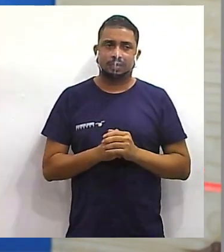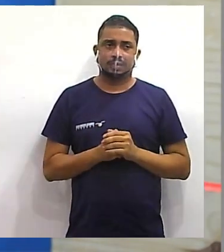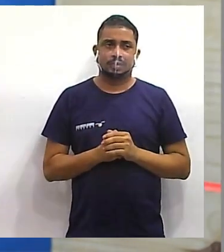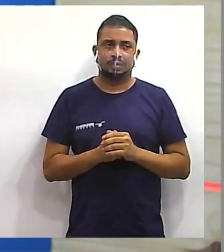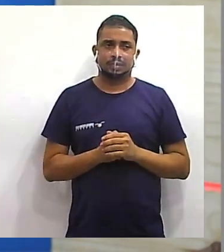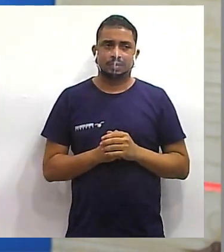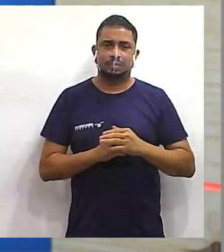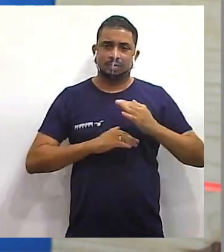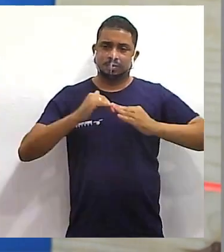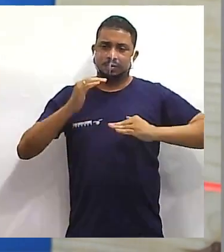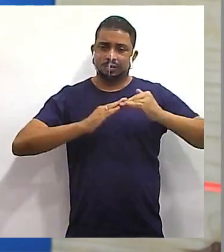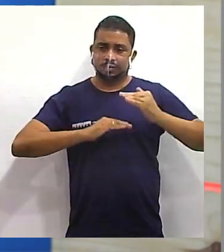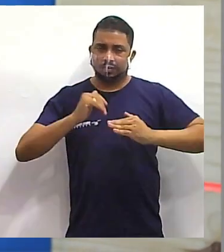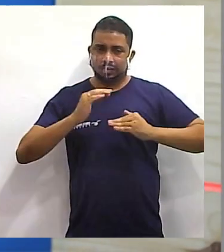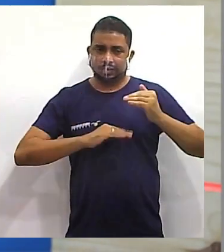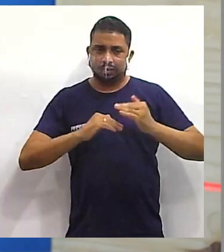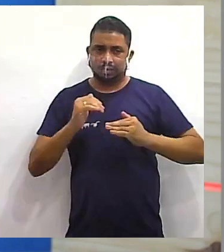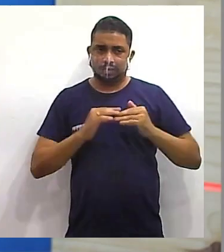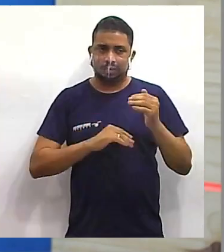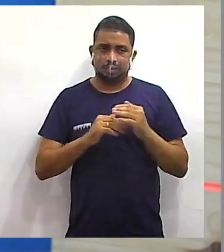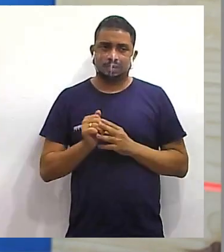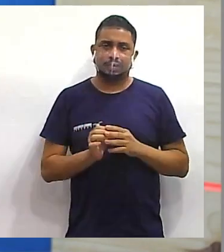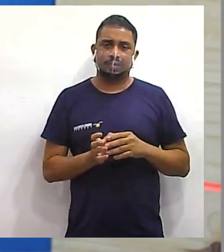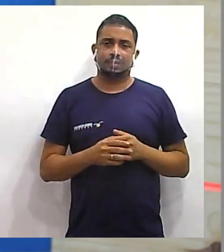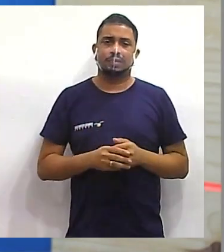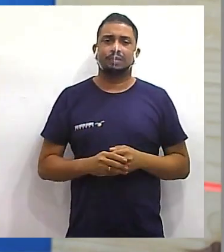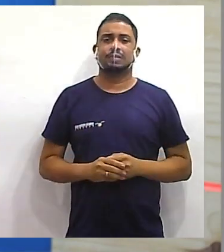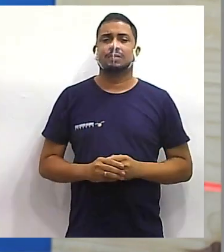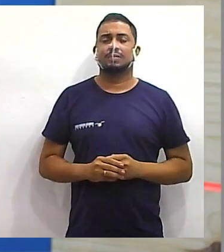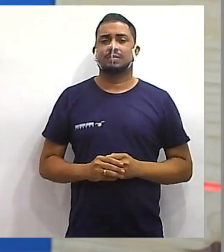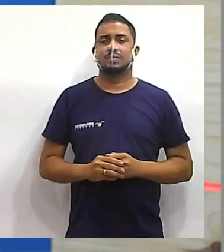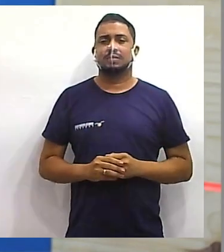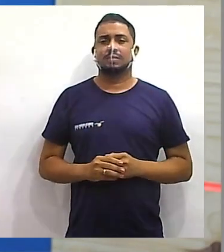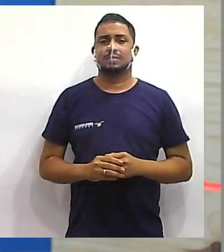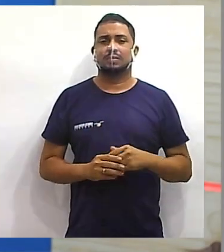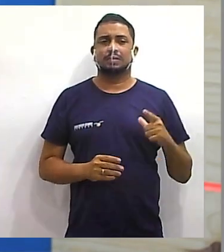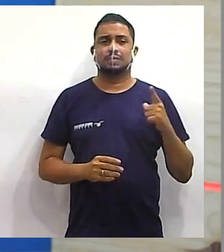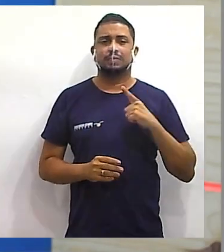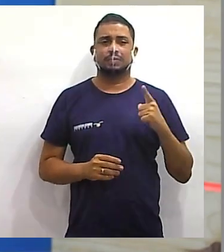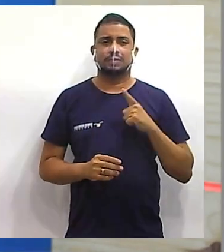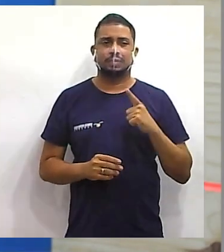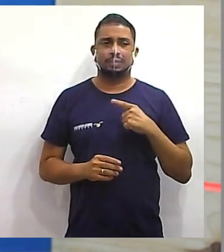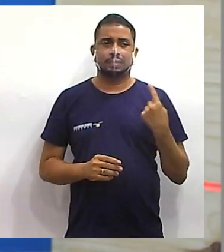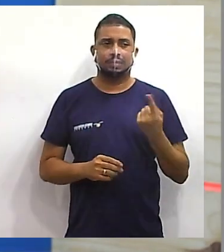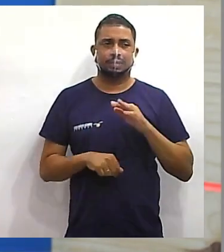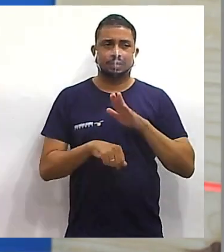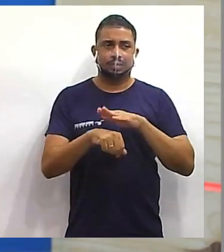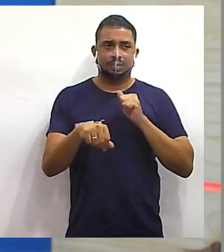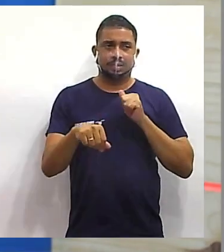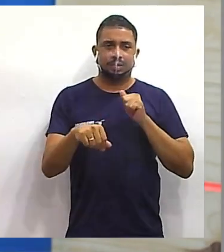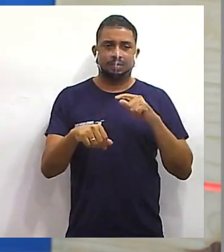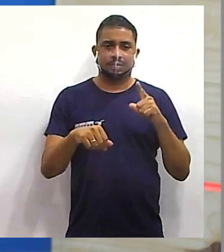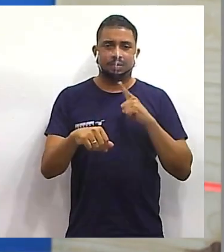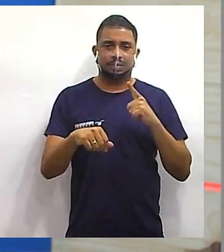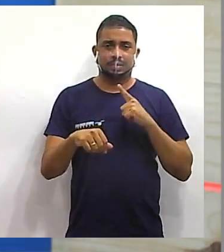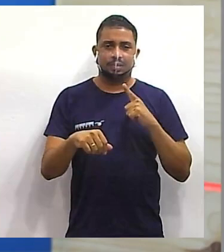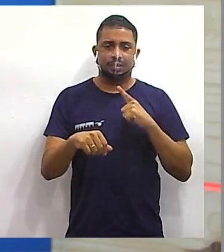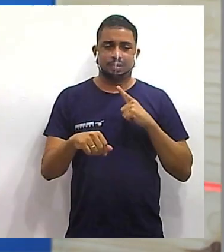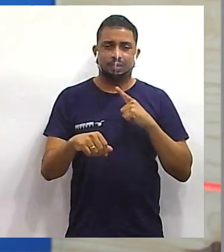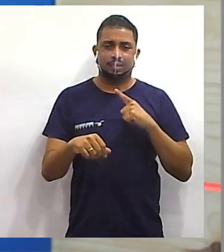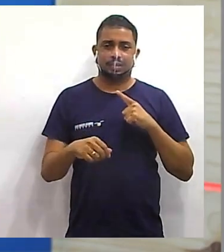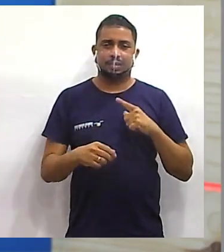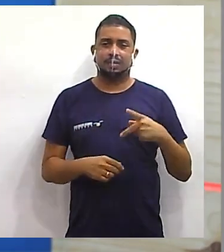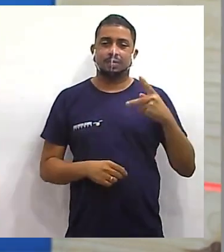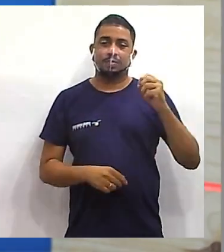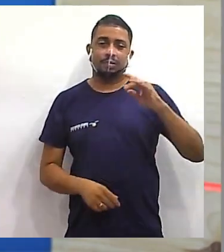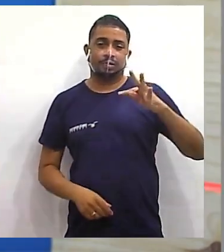o profissional que fica na porta, né, que a gente chama o tio porteiro,